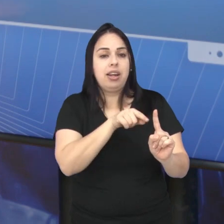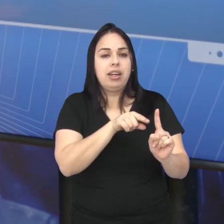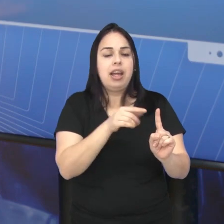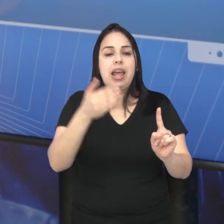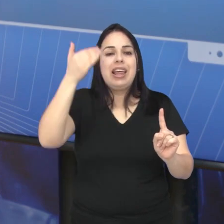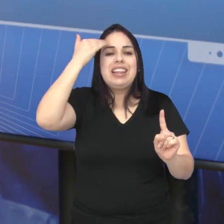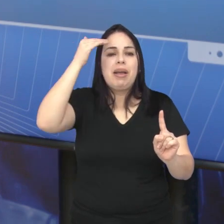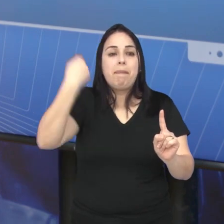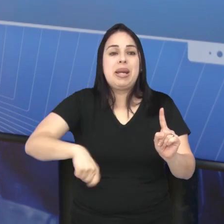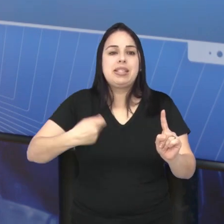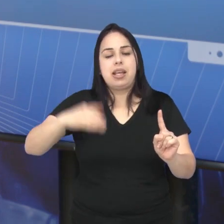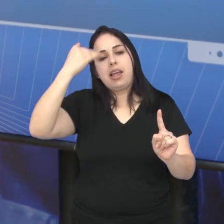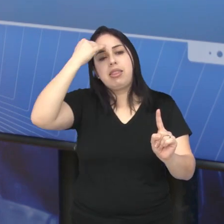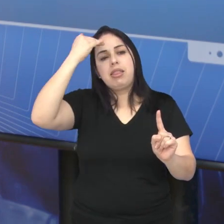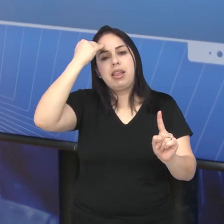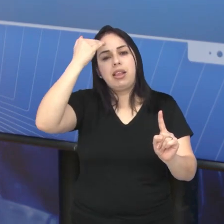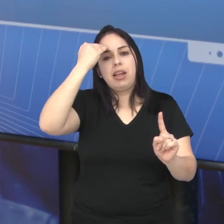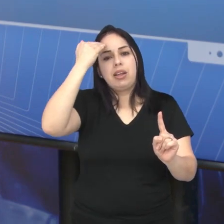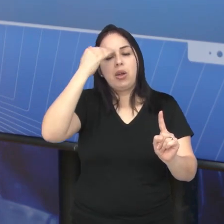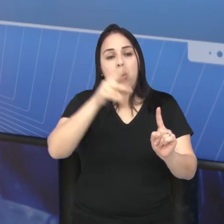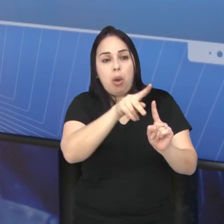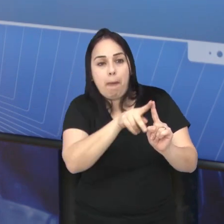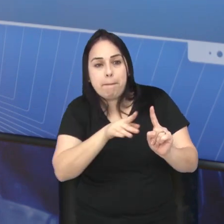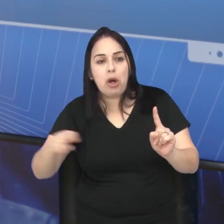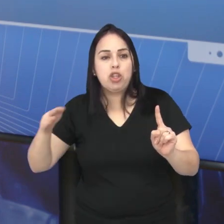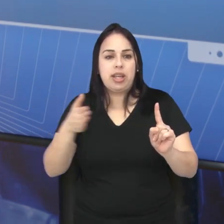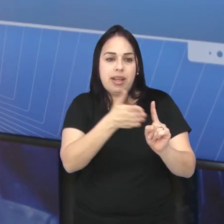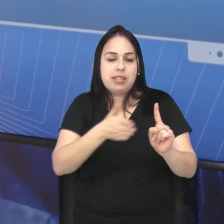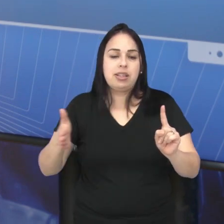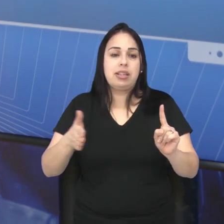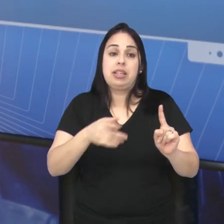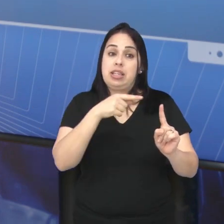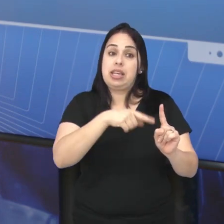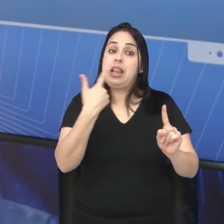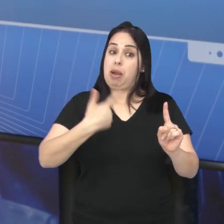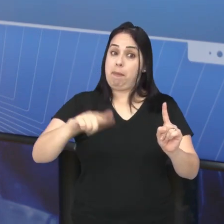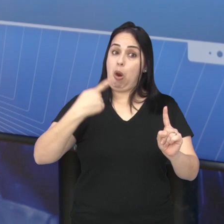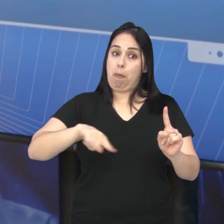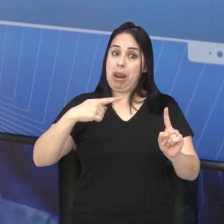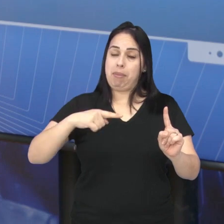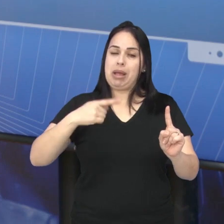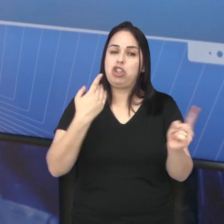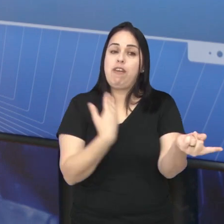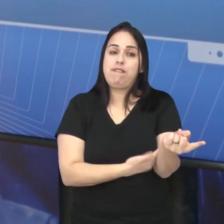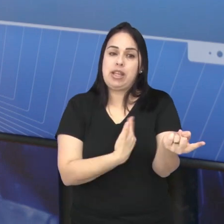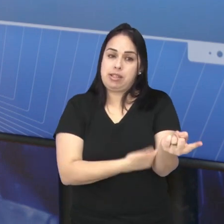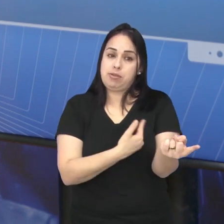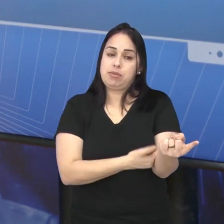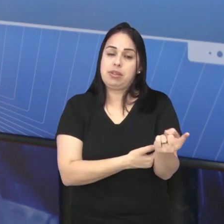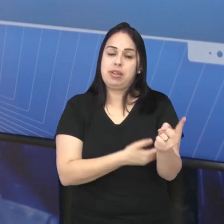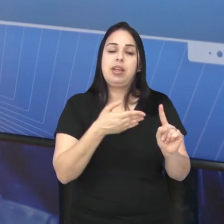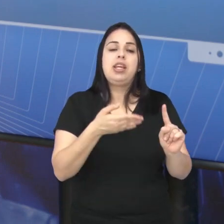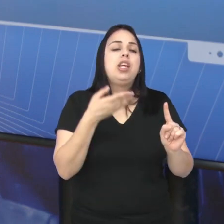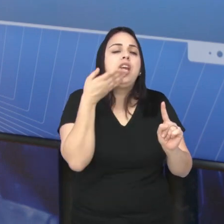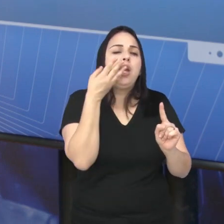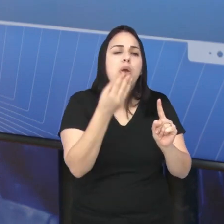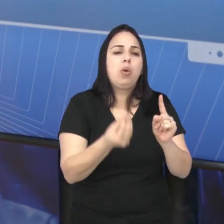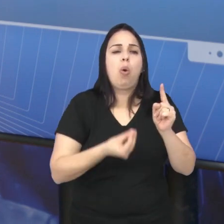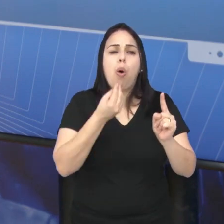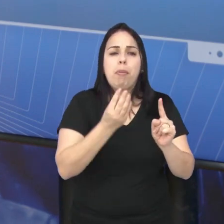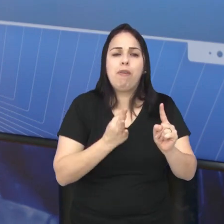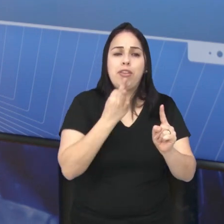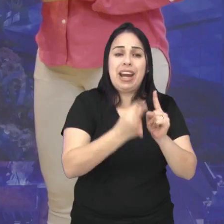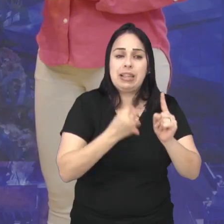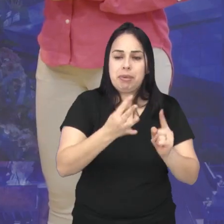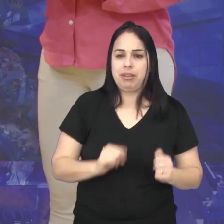indivíduo ele entenda o problema que ele tem da dependência química e qual é o propósito de